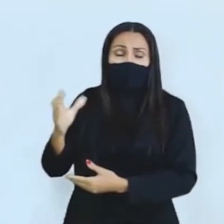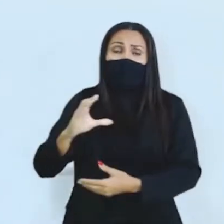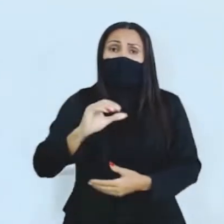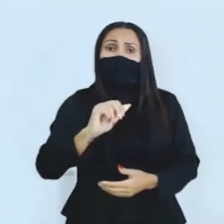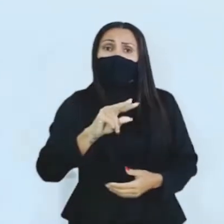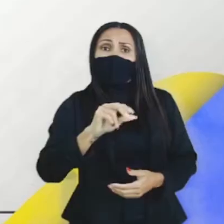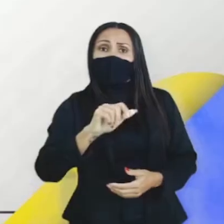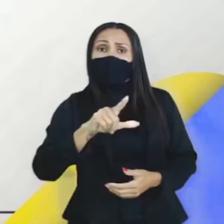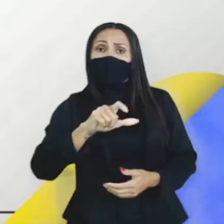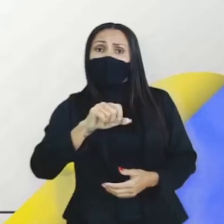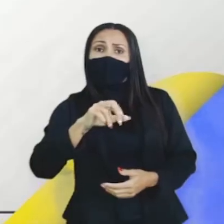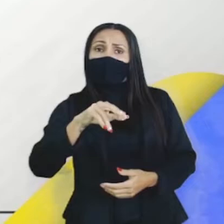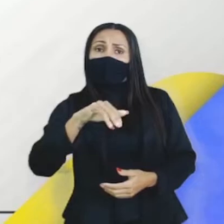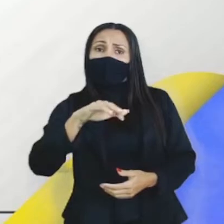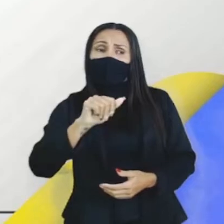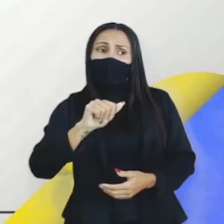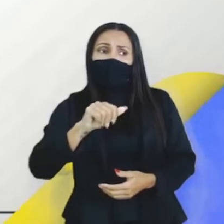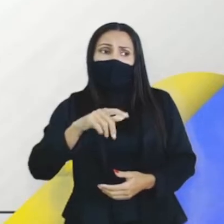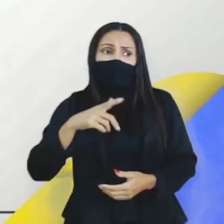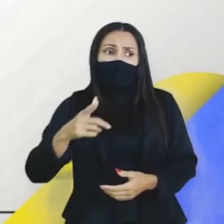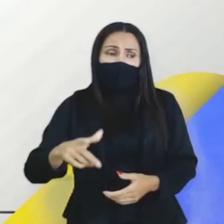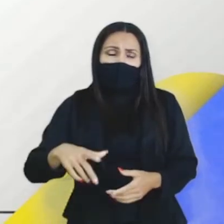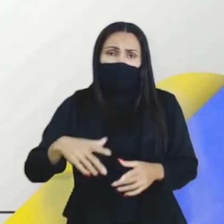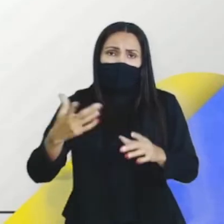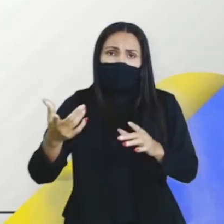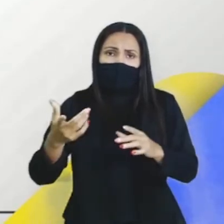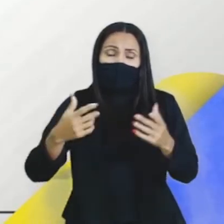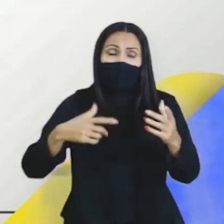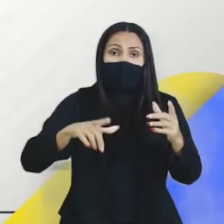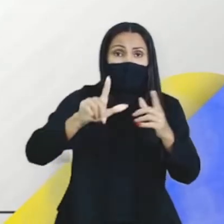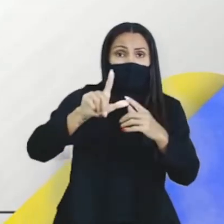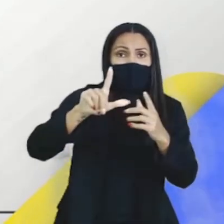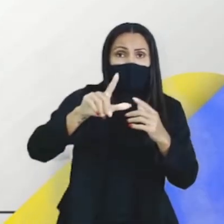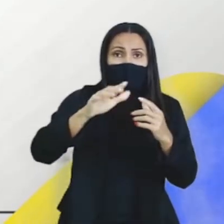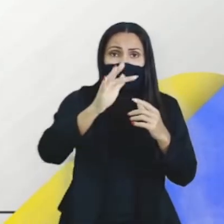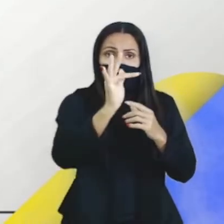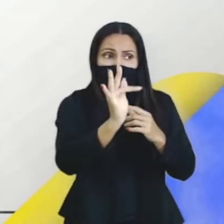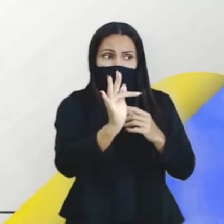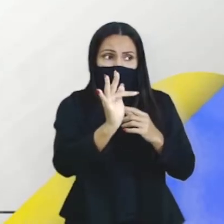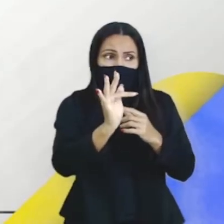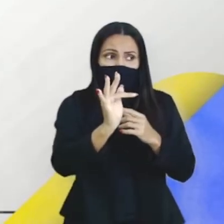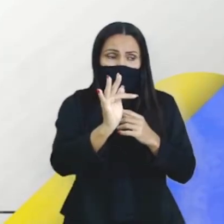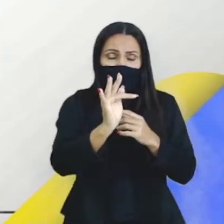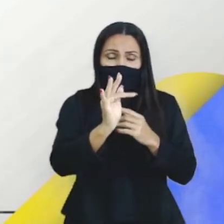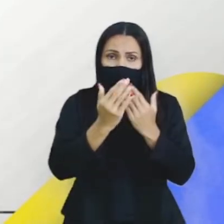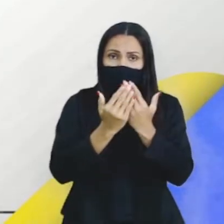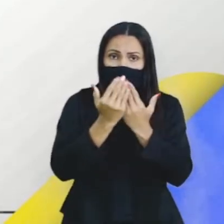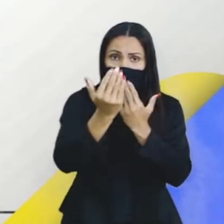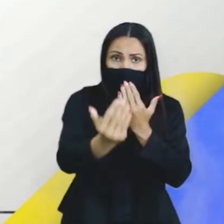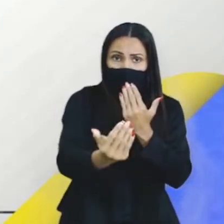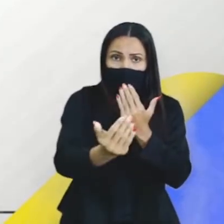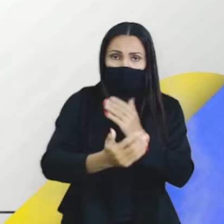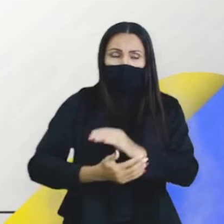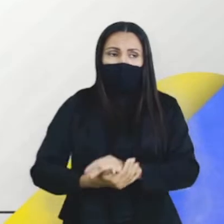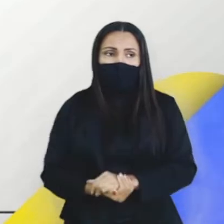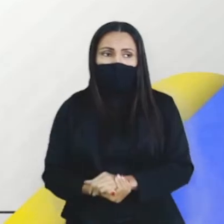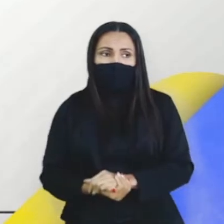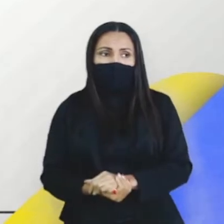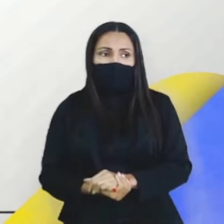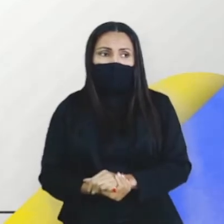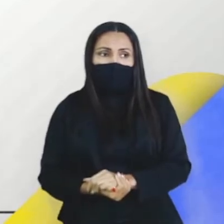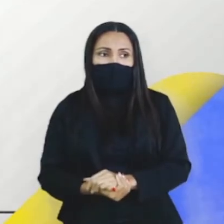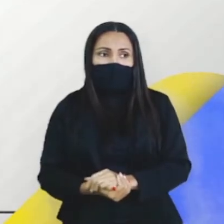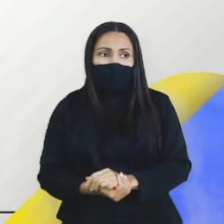Nós temos na face sinalizada com a letra F a vista frontal. Na